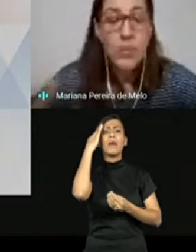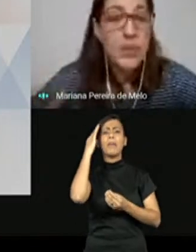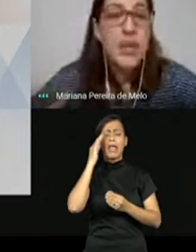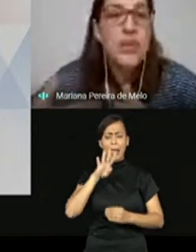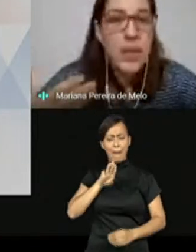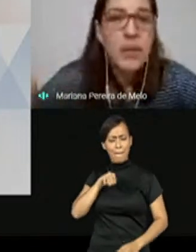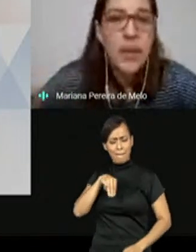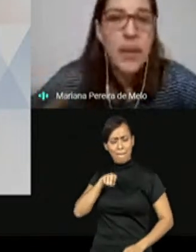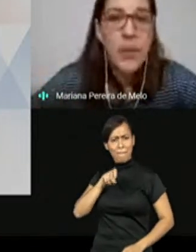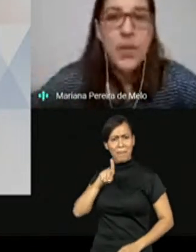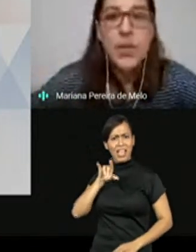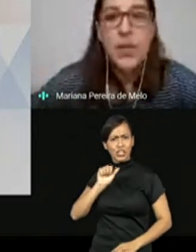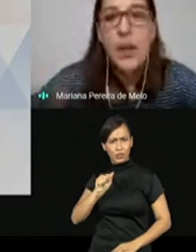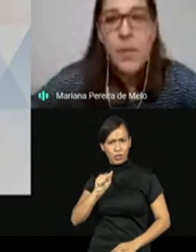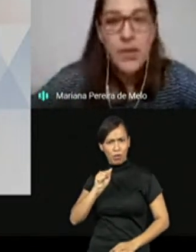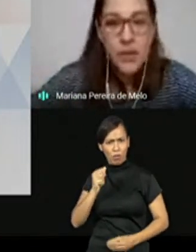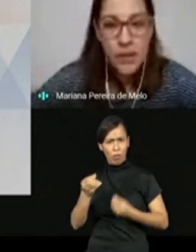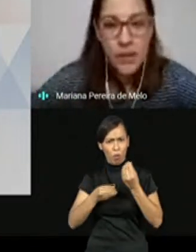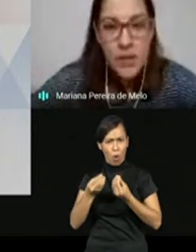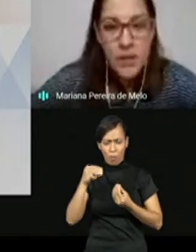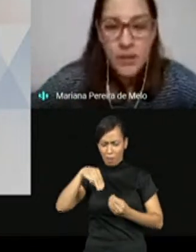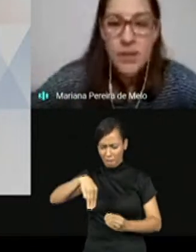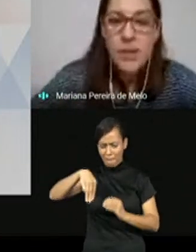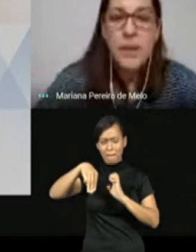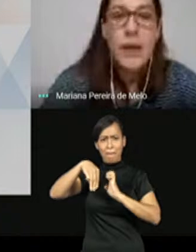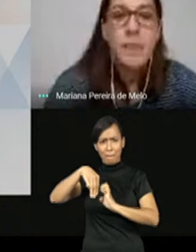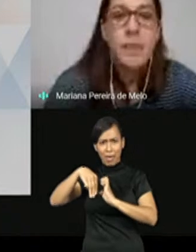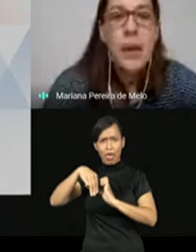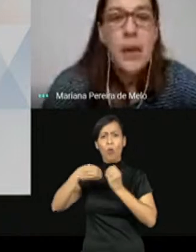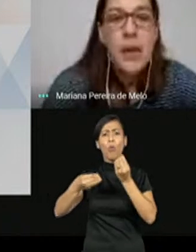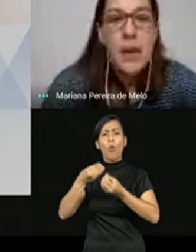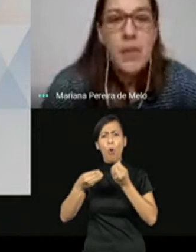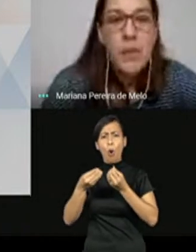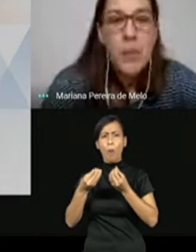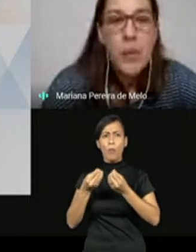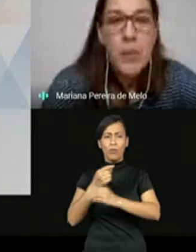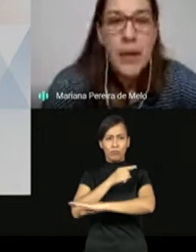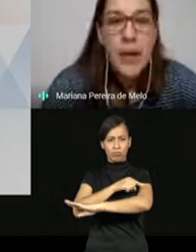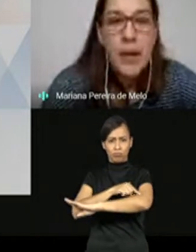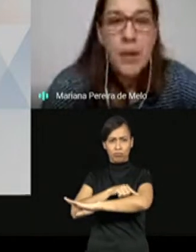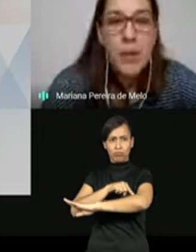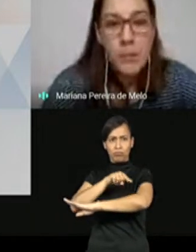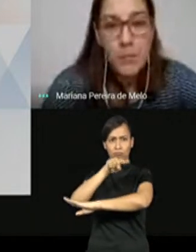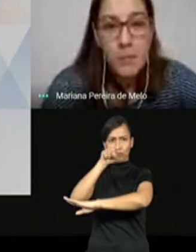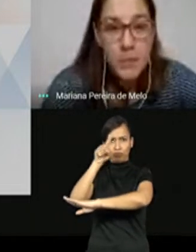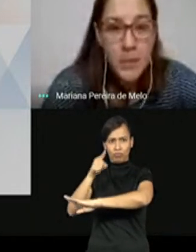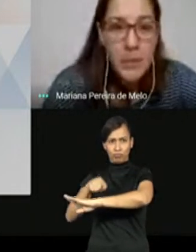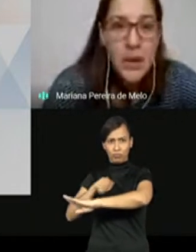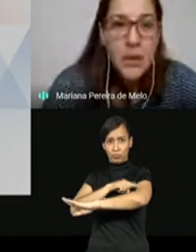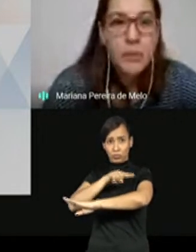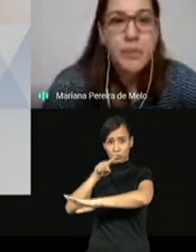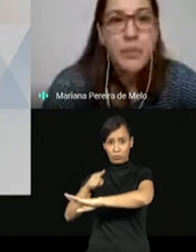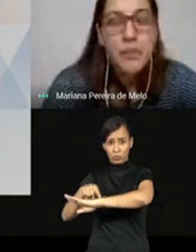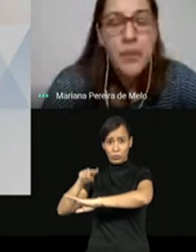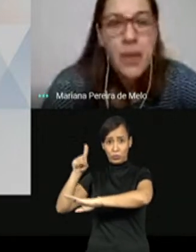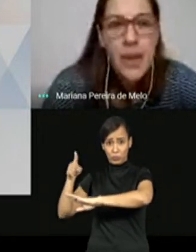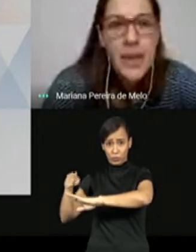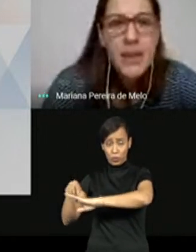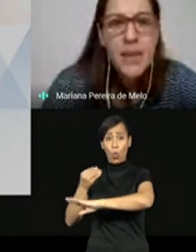média, sentido, né, para a gente da média e da variância, tá? Vamos comparar